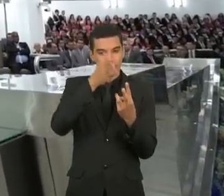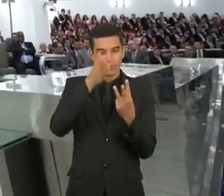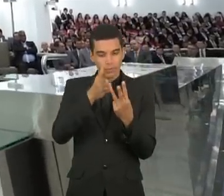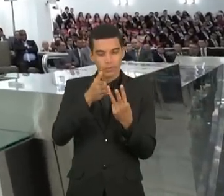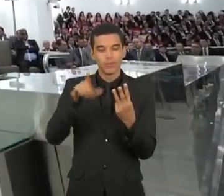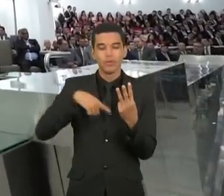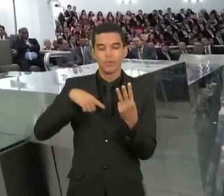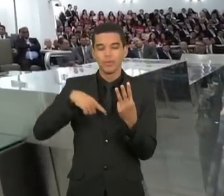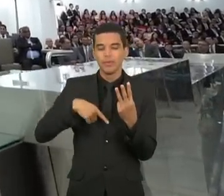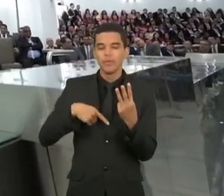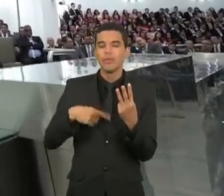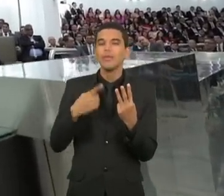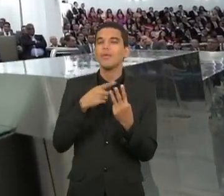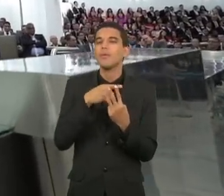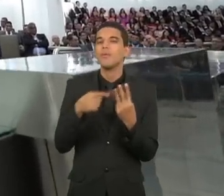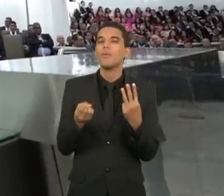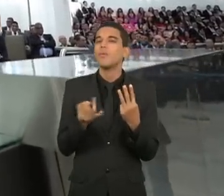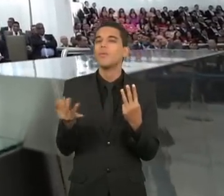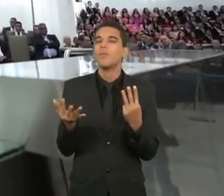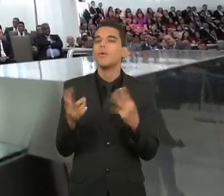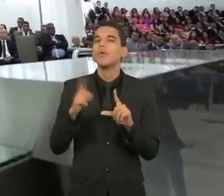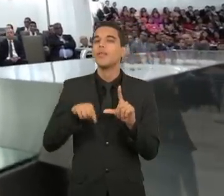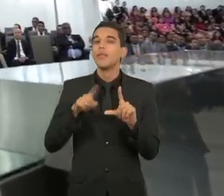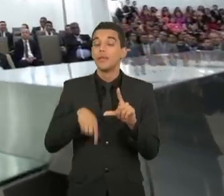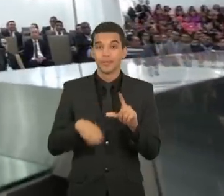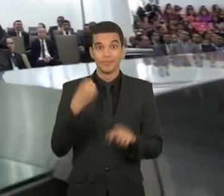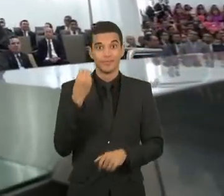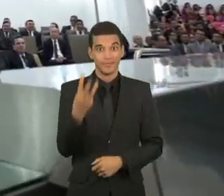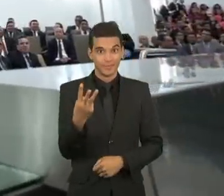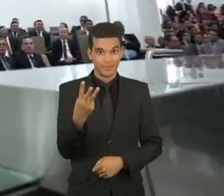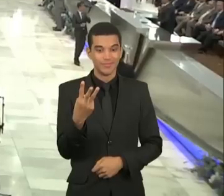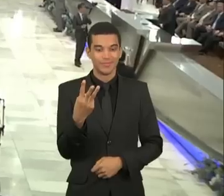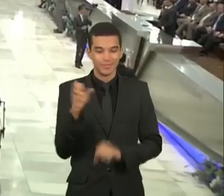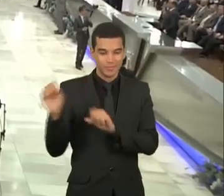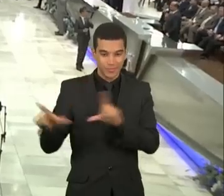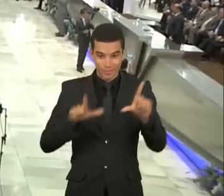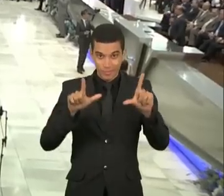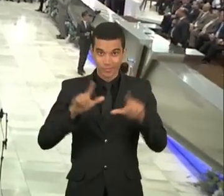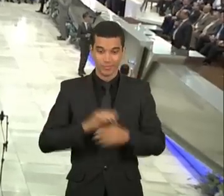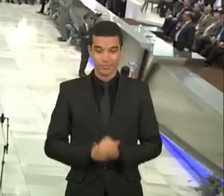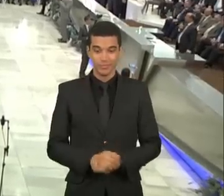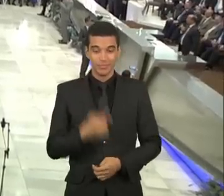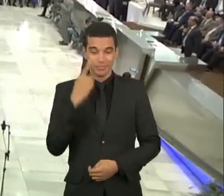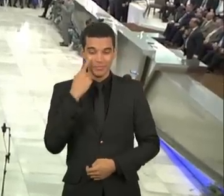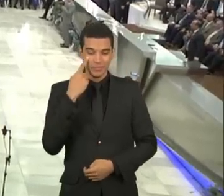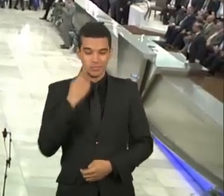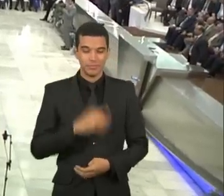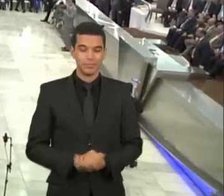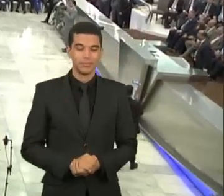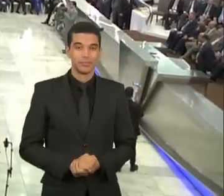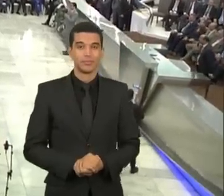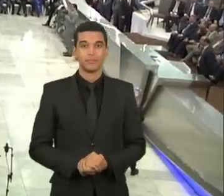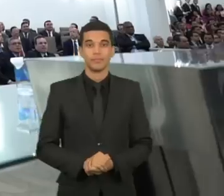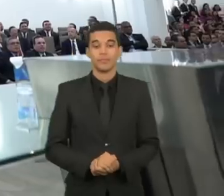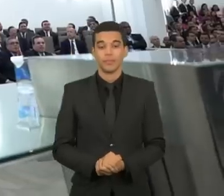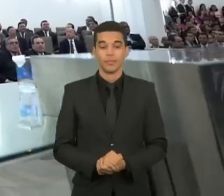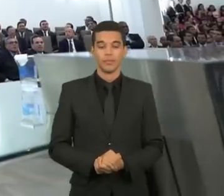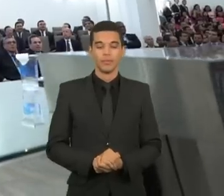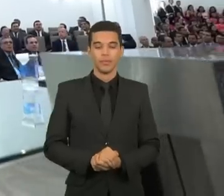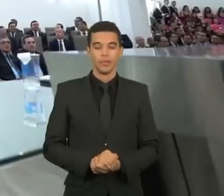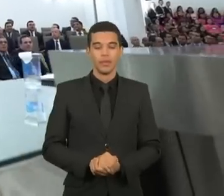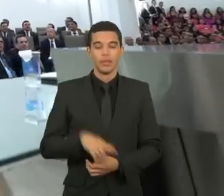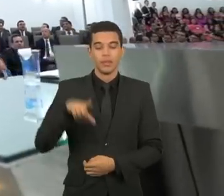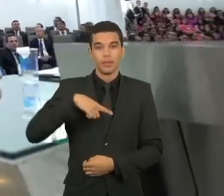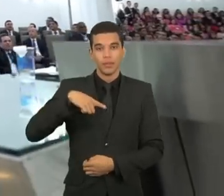quantas letras? Três letras, imagem seguinte, queridos. Vamos lá? Olha aí, ó. Cada combinação de três